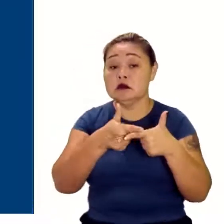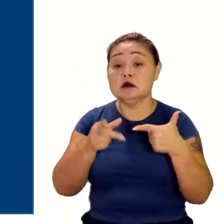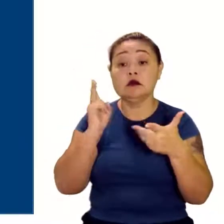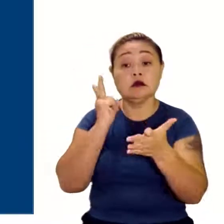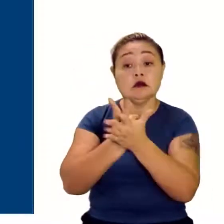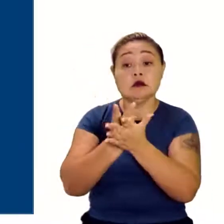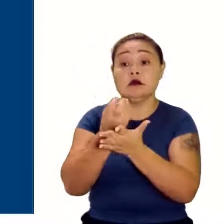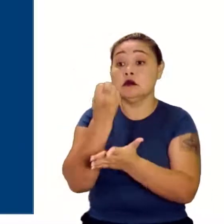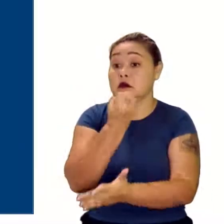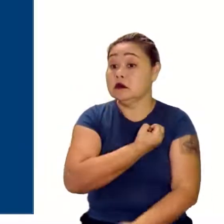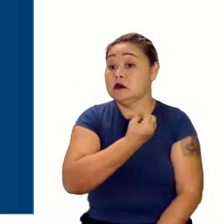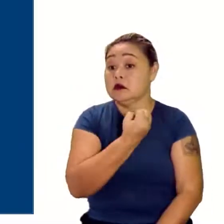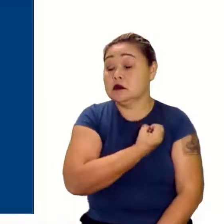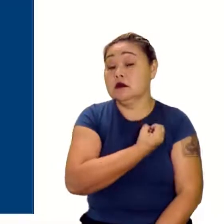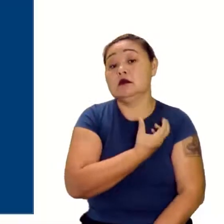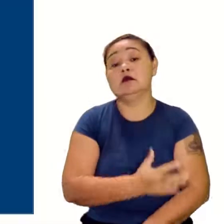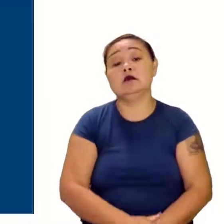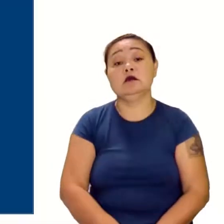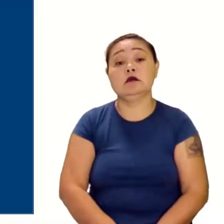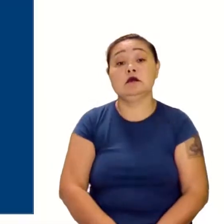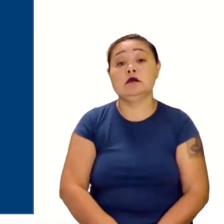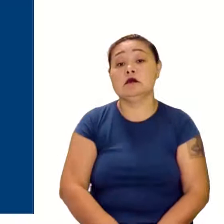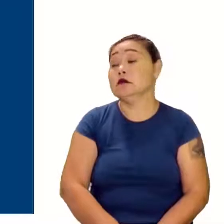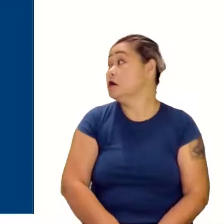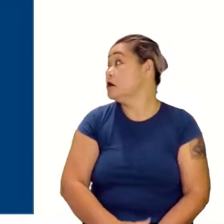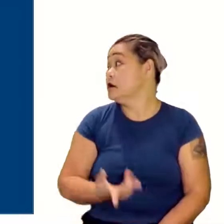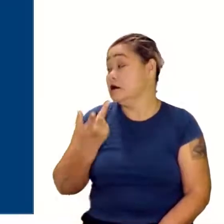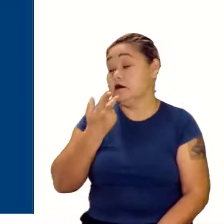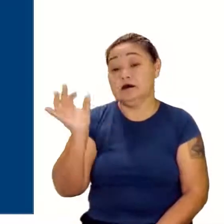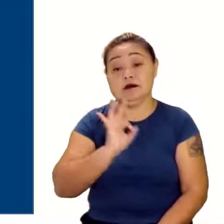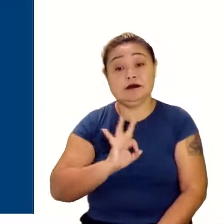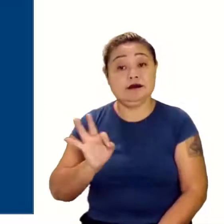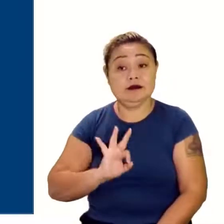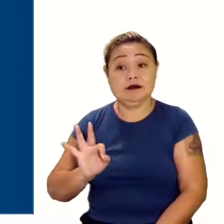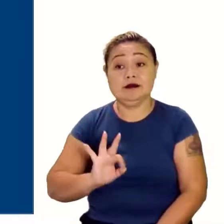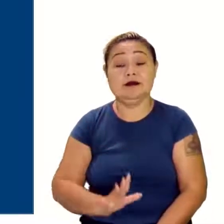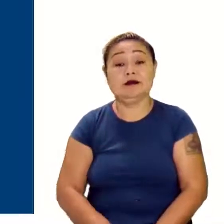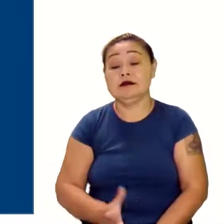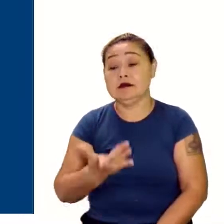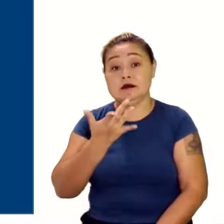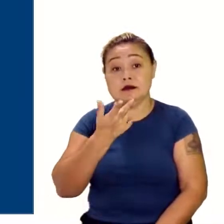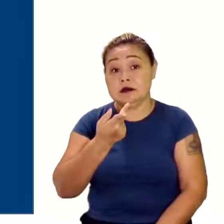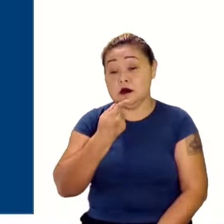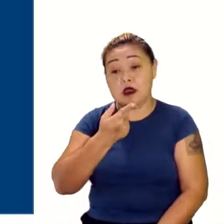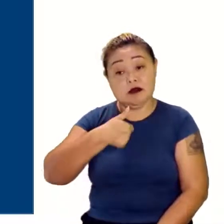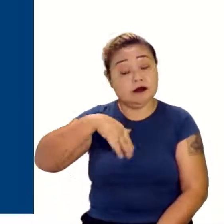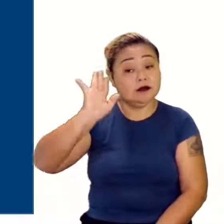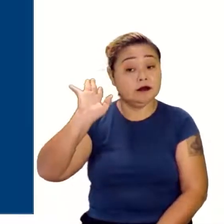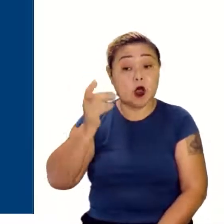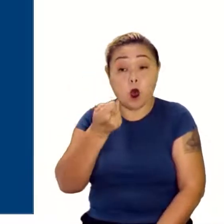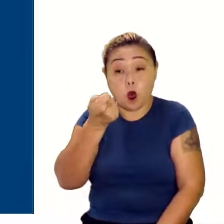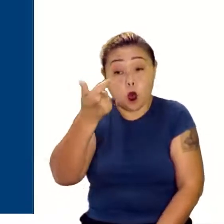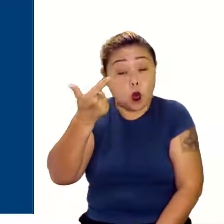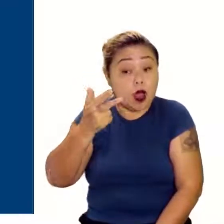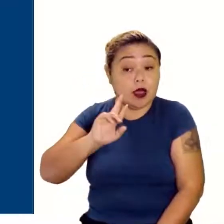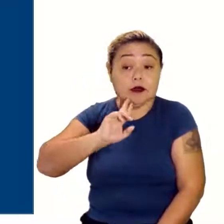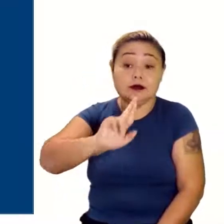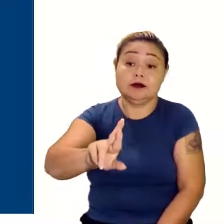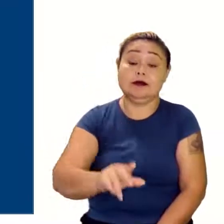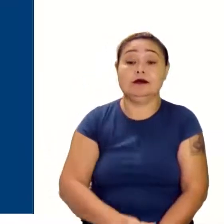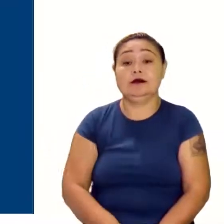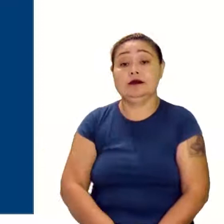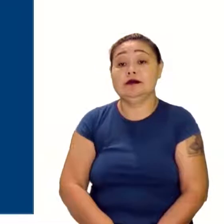pelo mesmo número. Agora eu vou falar mais nada. Já falei demais. Já dei quase a resposta. Já